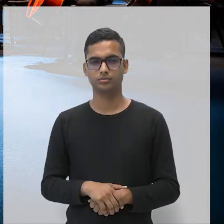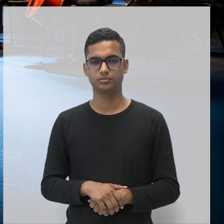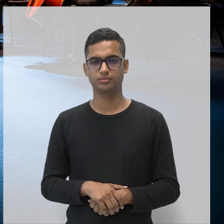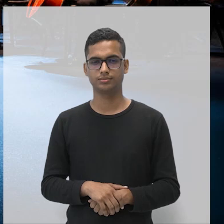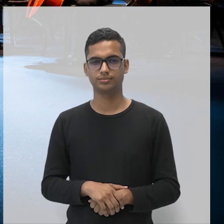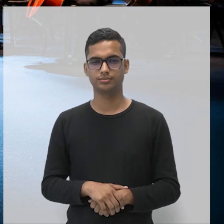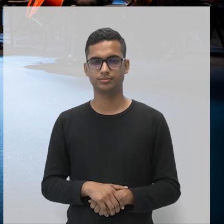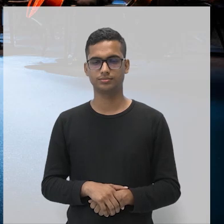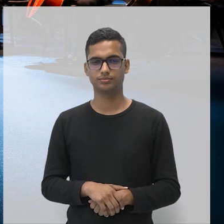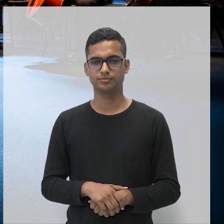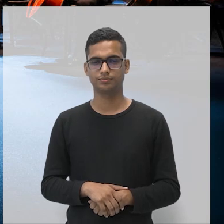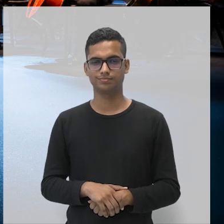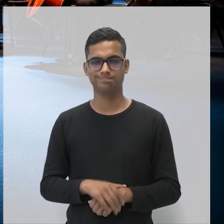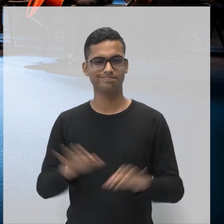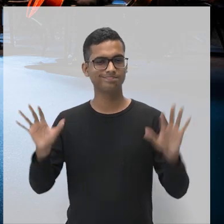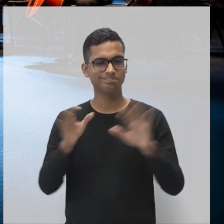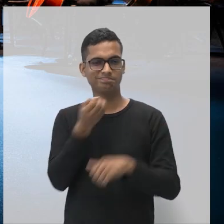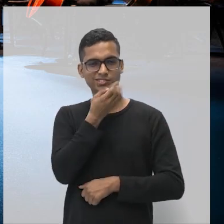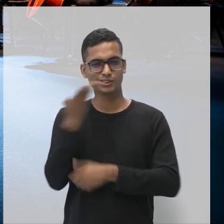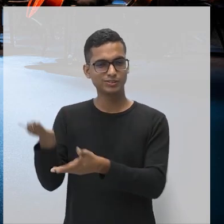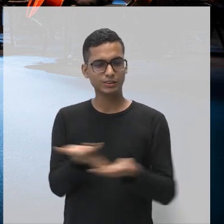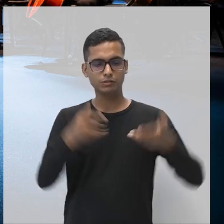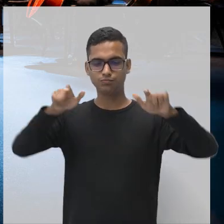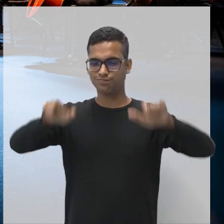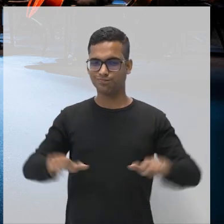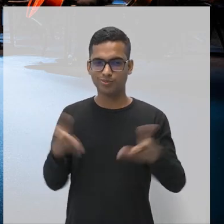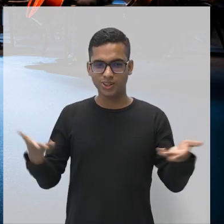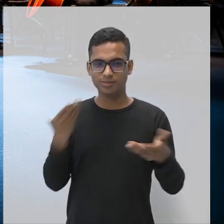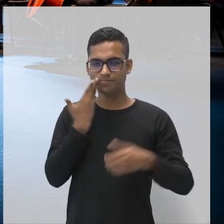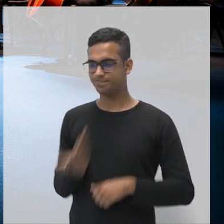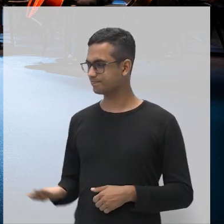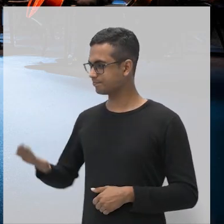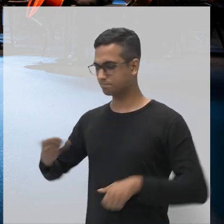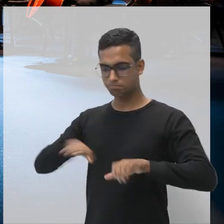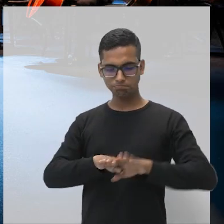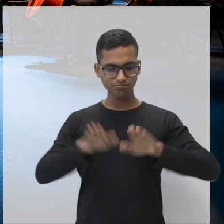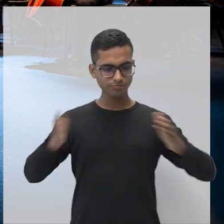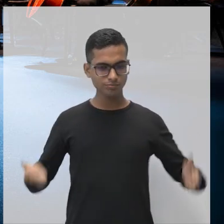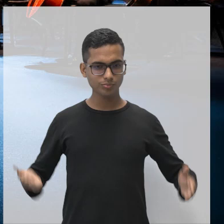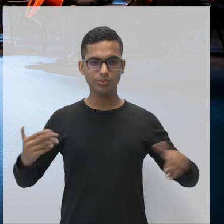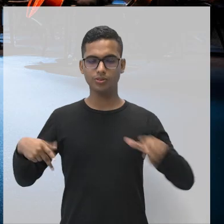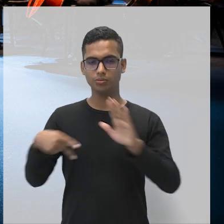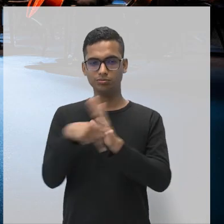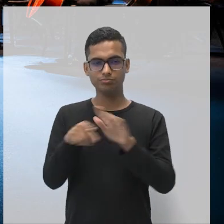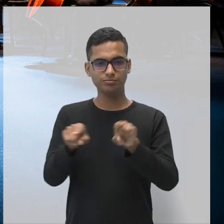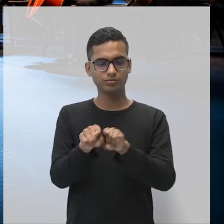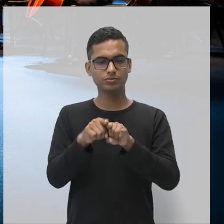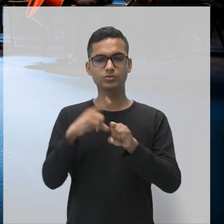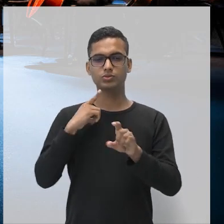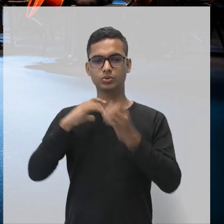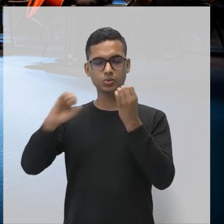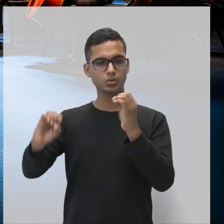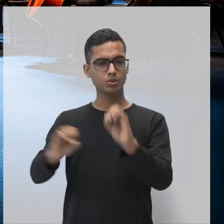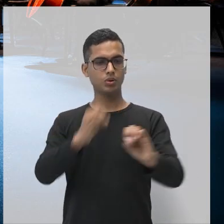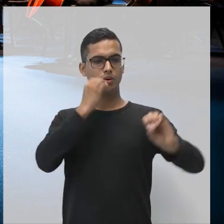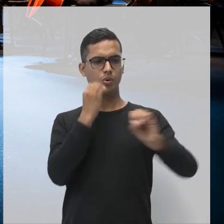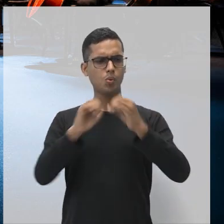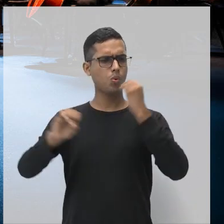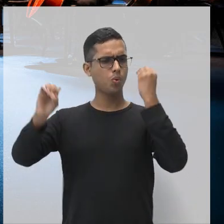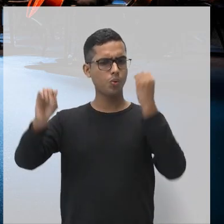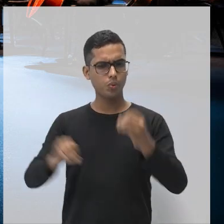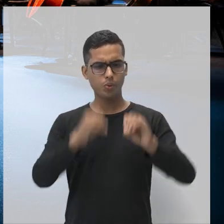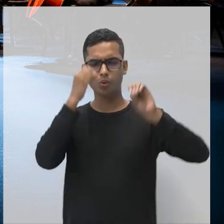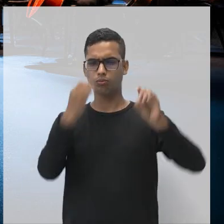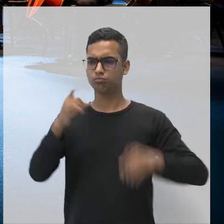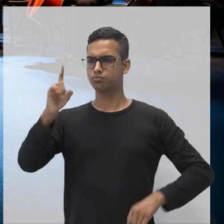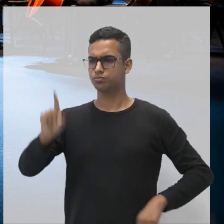Olá, sejam bem-vindos ao nosso palco. Olha só onde eu estou, né? Estou aqui no palco, ao fundo tem uma orquestra,